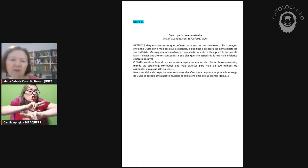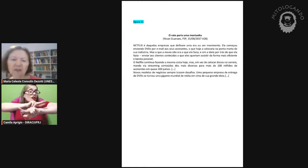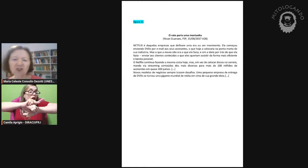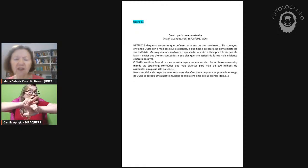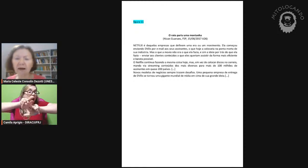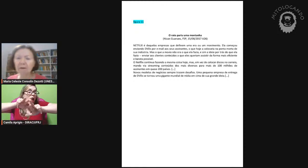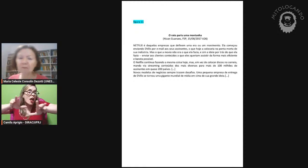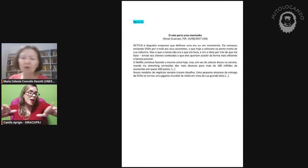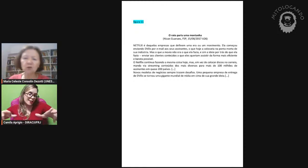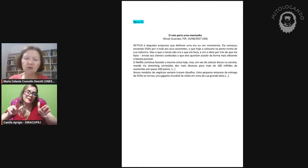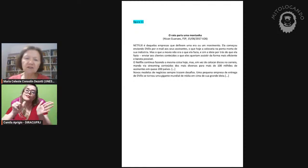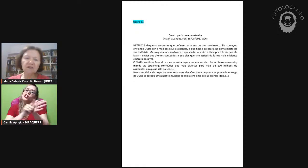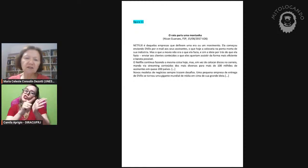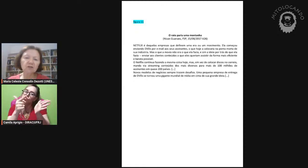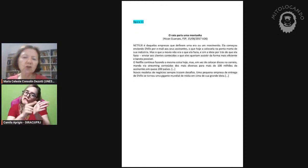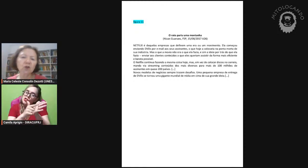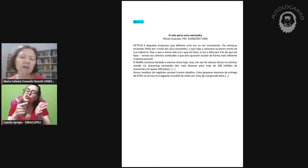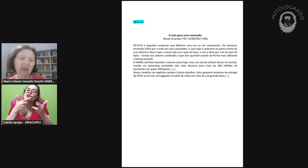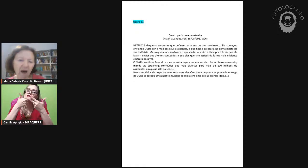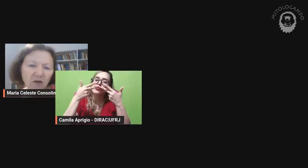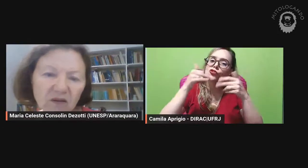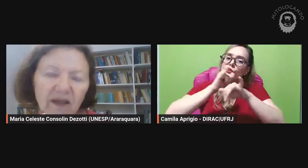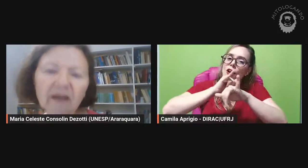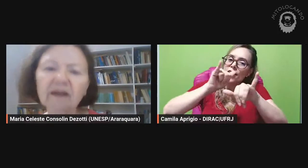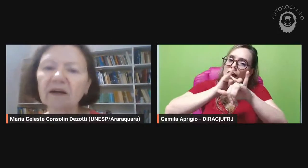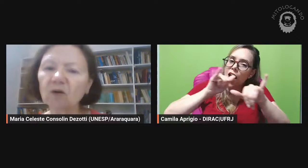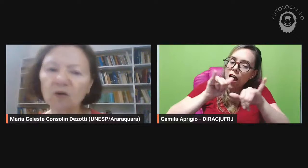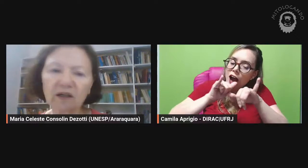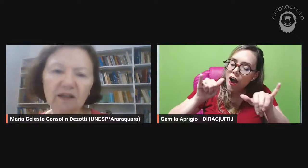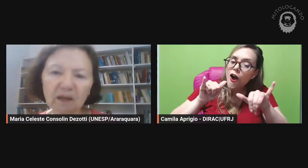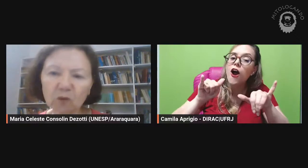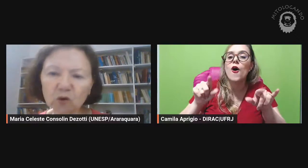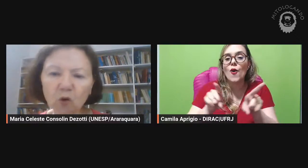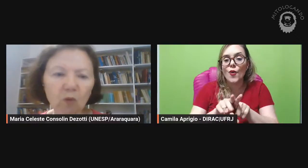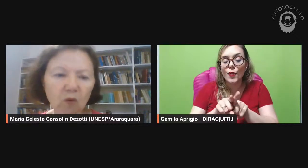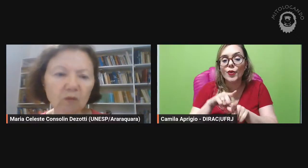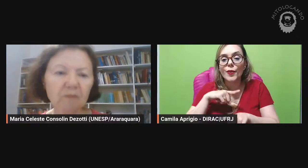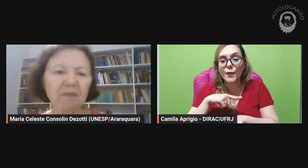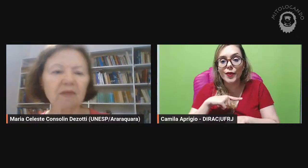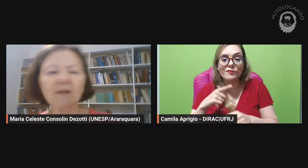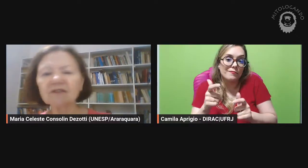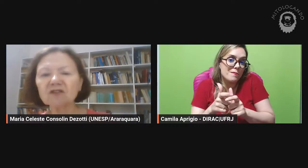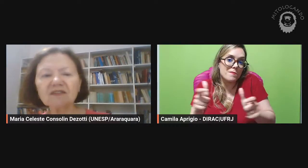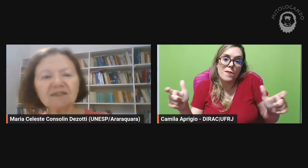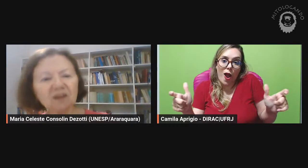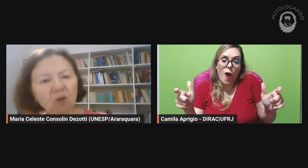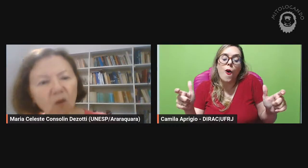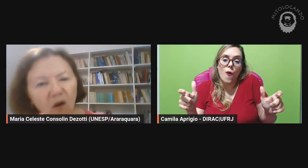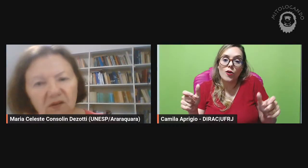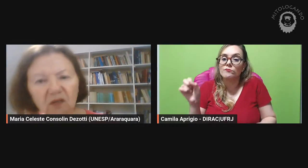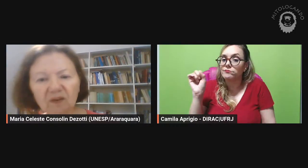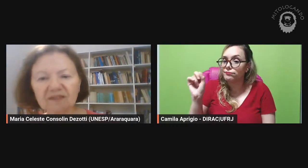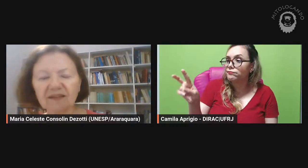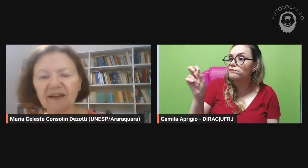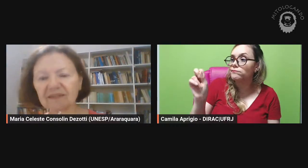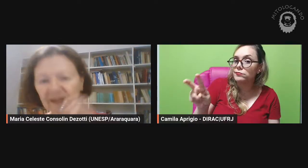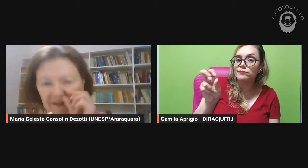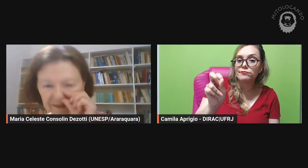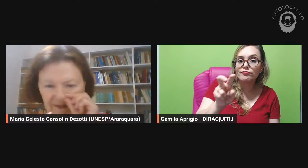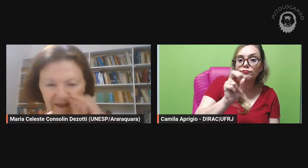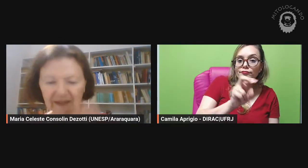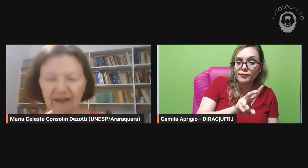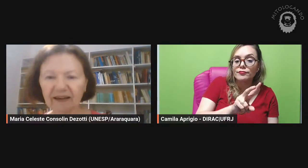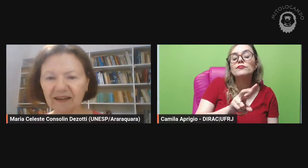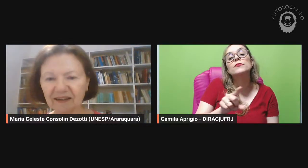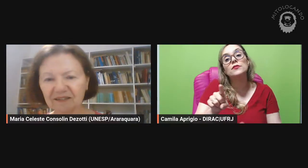que vocês podem imaginar eu trouxe texto de jornal né que é muito comum mas vocês encontram esse